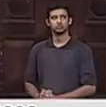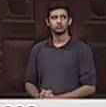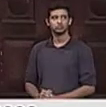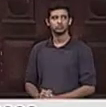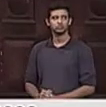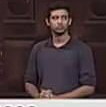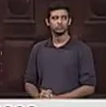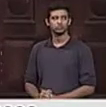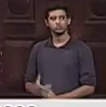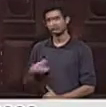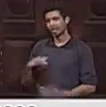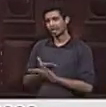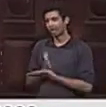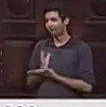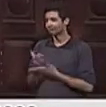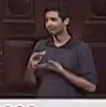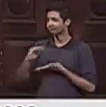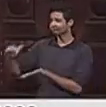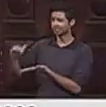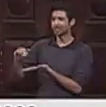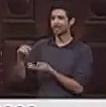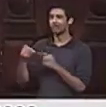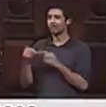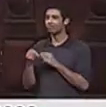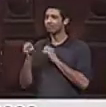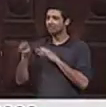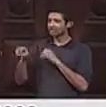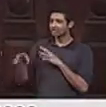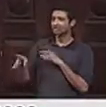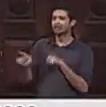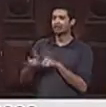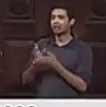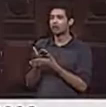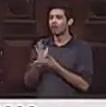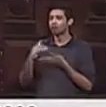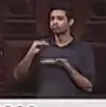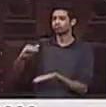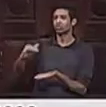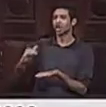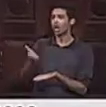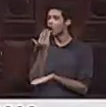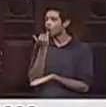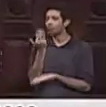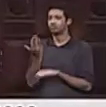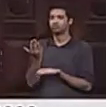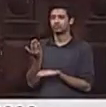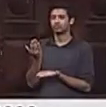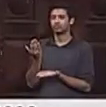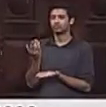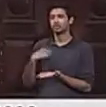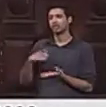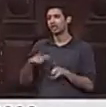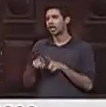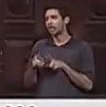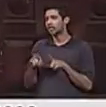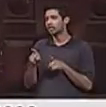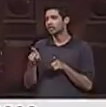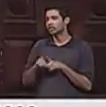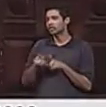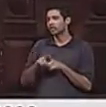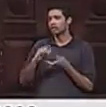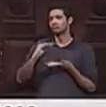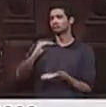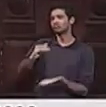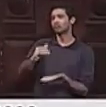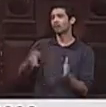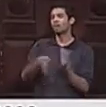da área da educação, empresas que fornecem gêneros alimentícios, as empresas que prestam serviço de asseio e limpeza aos hospitais? E qual é o